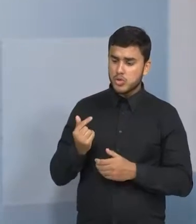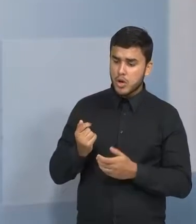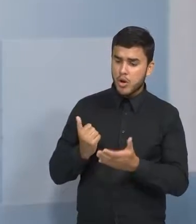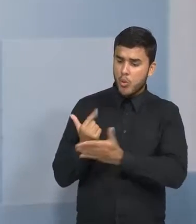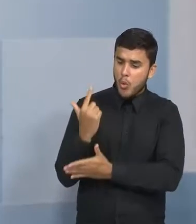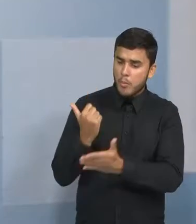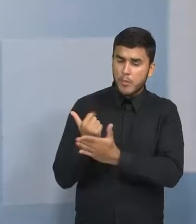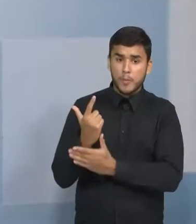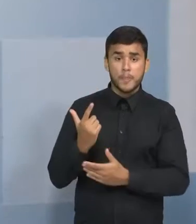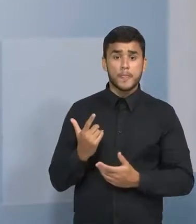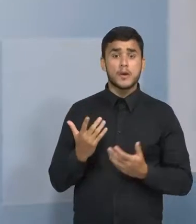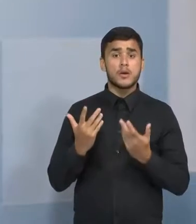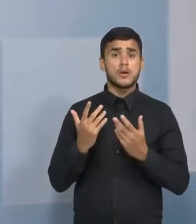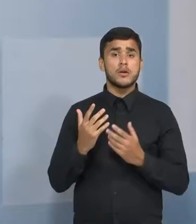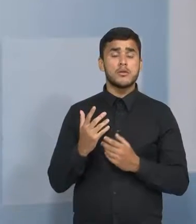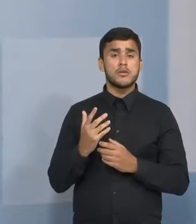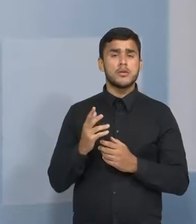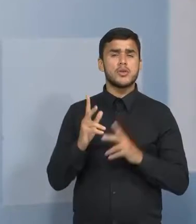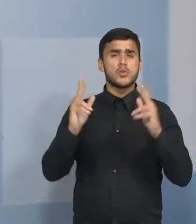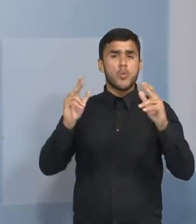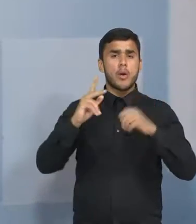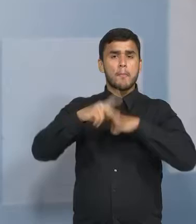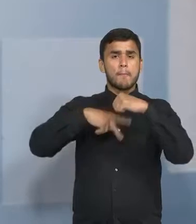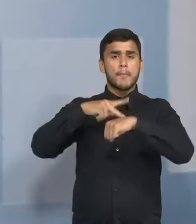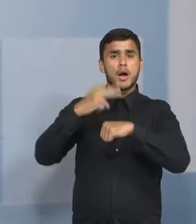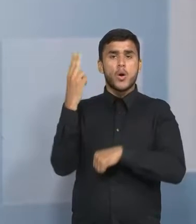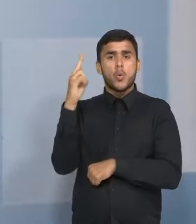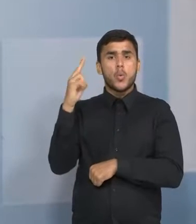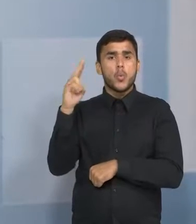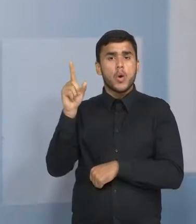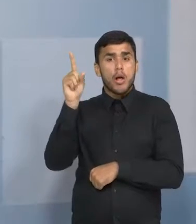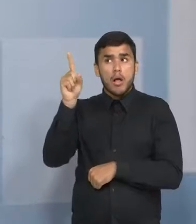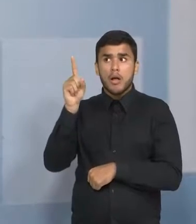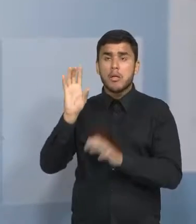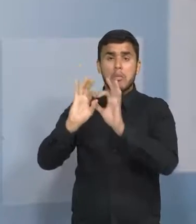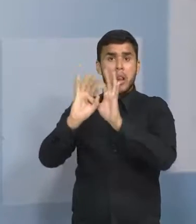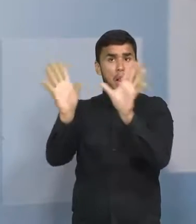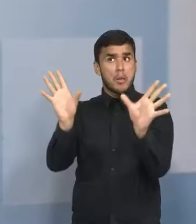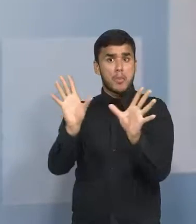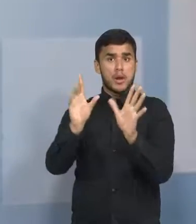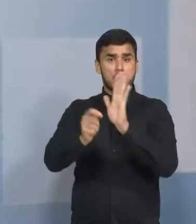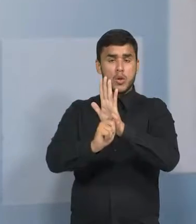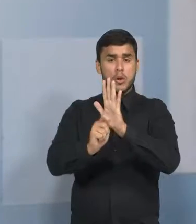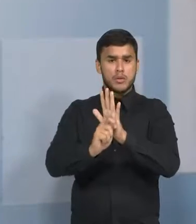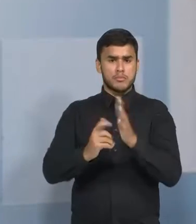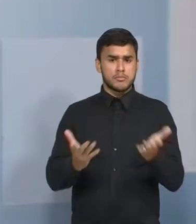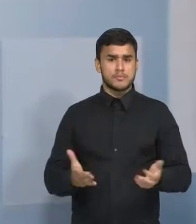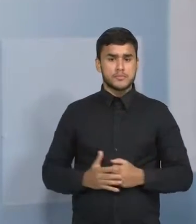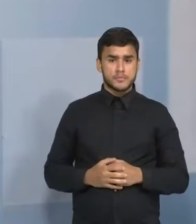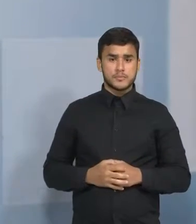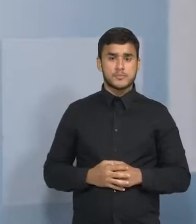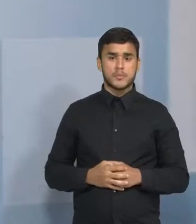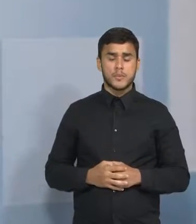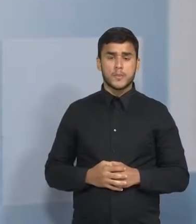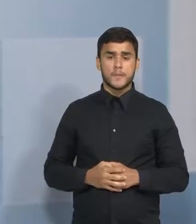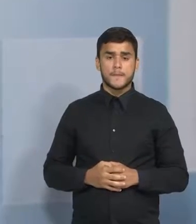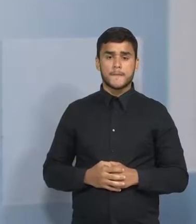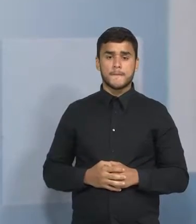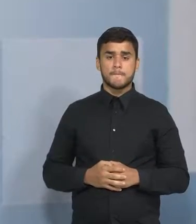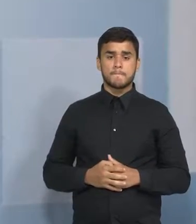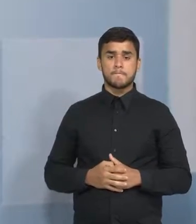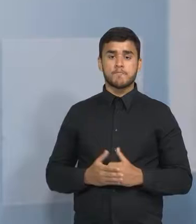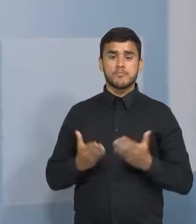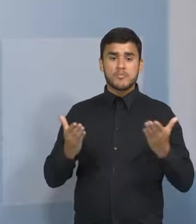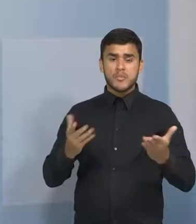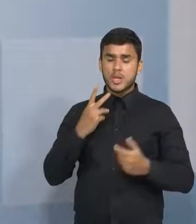o Uruguai, fazer a liberação de algumas drogas? Não, eu só levantando. A discussão primeira é essa